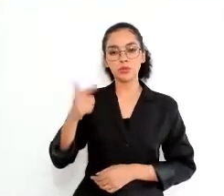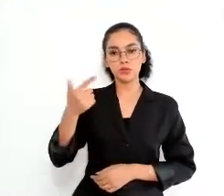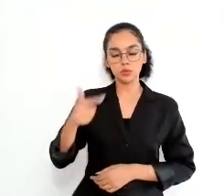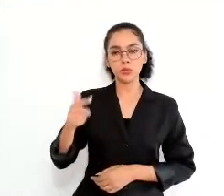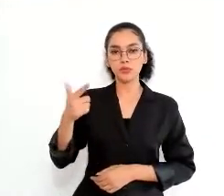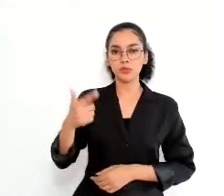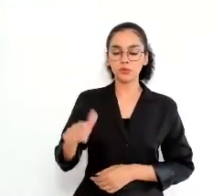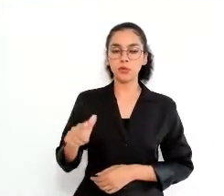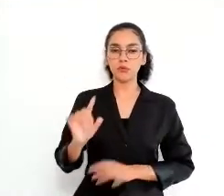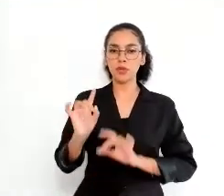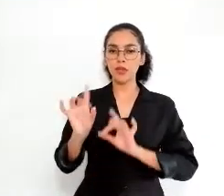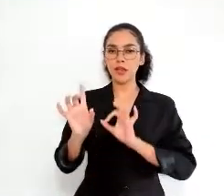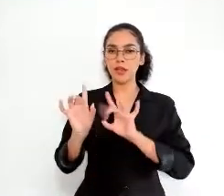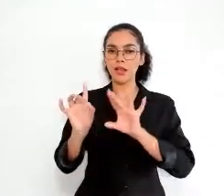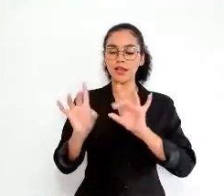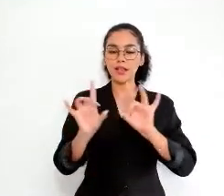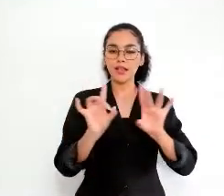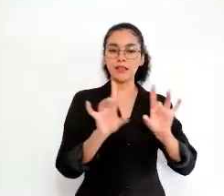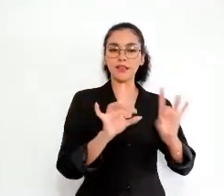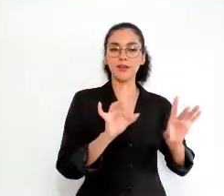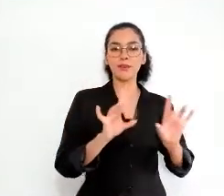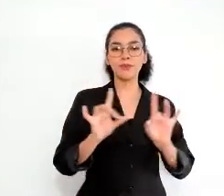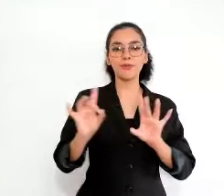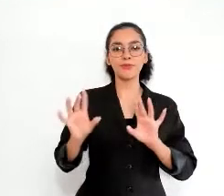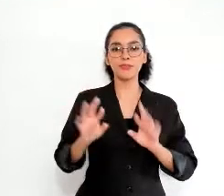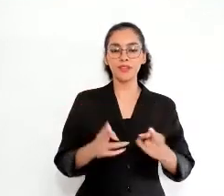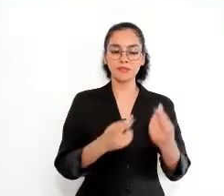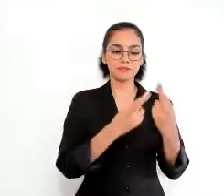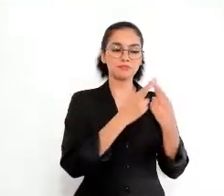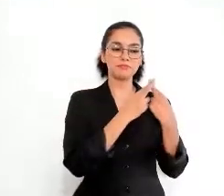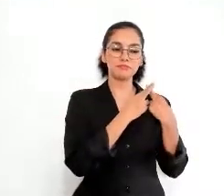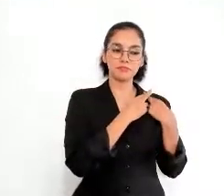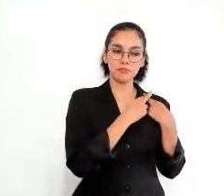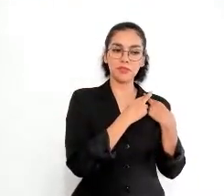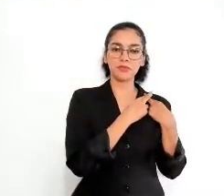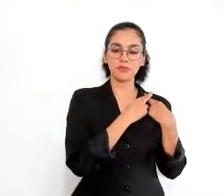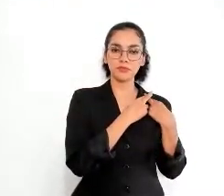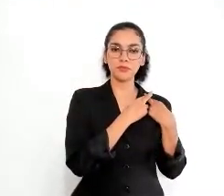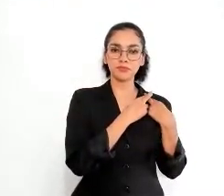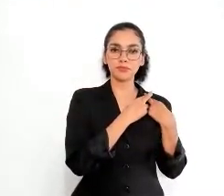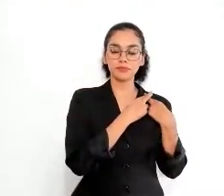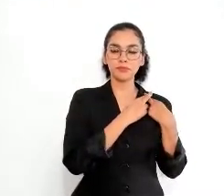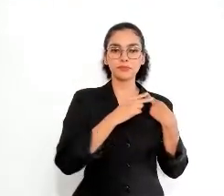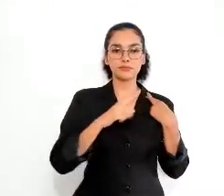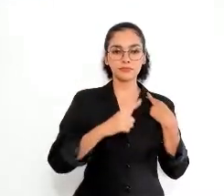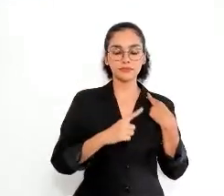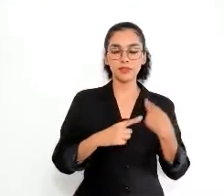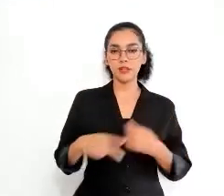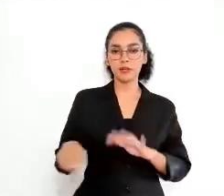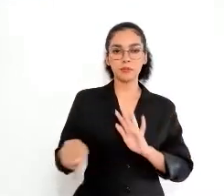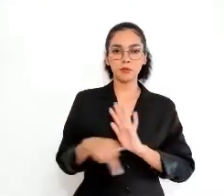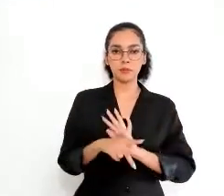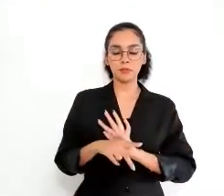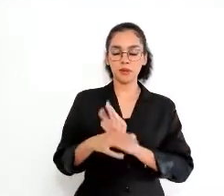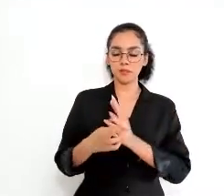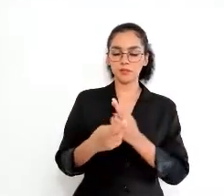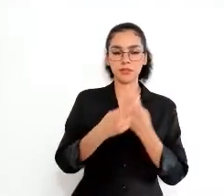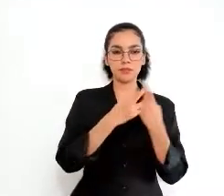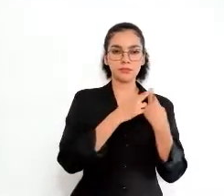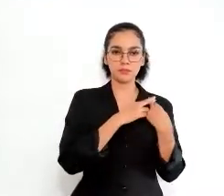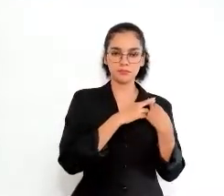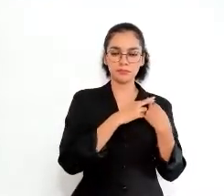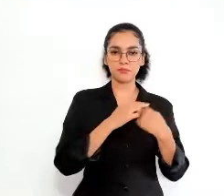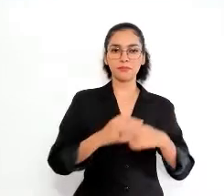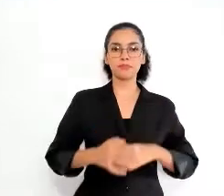um deles corresponsável na sua medida própria de responsabilidade